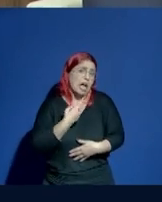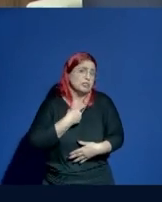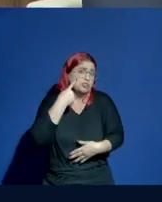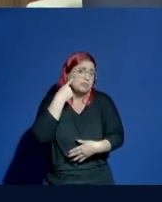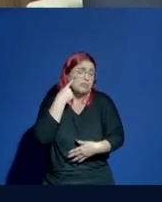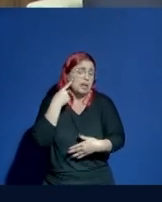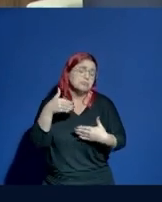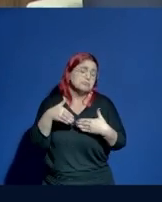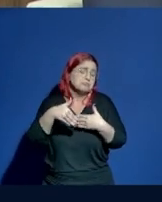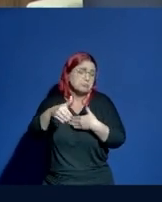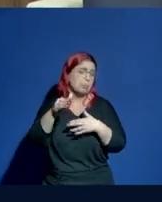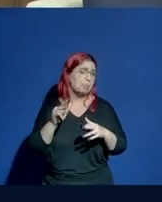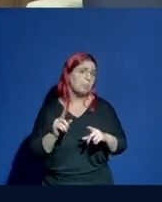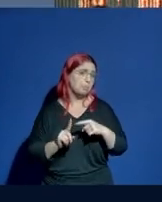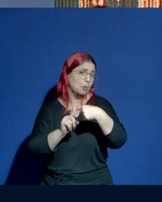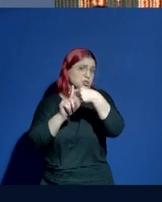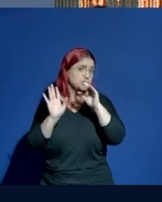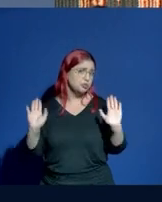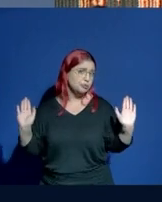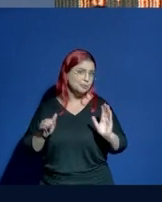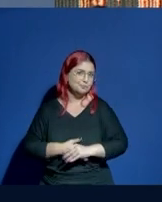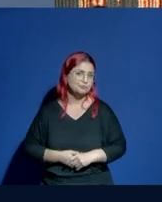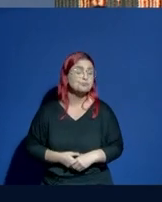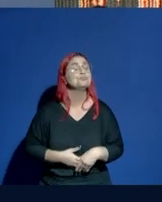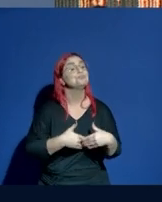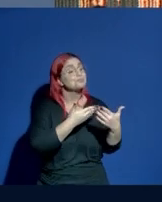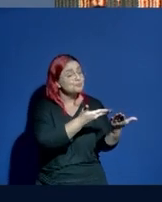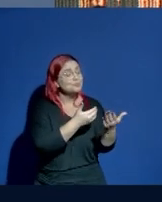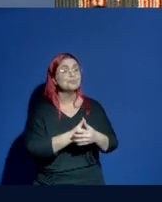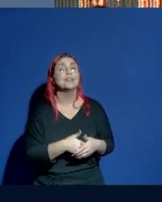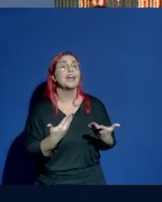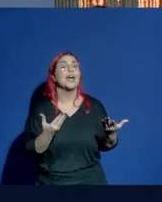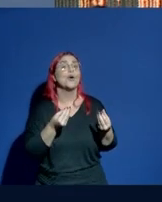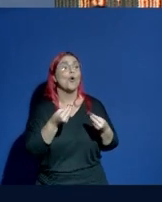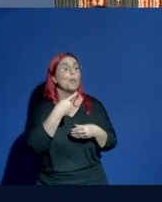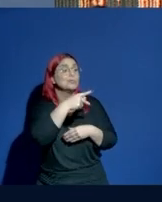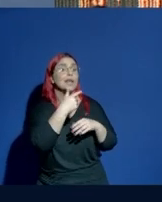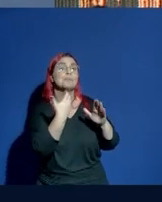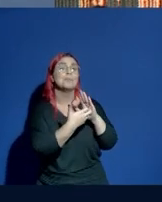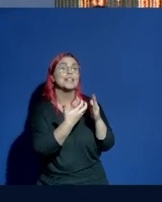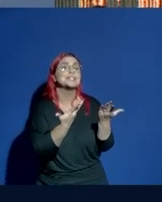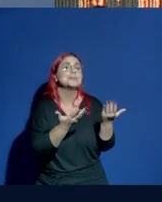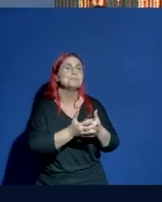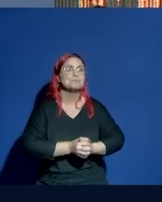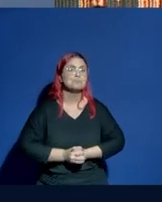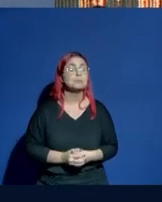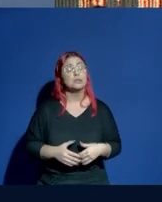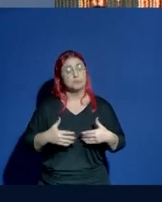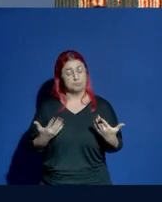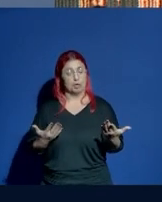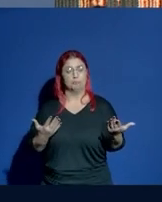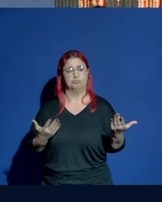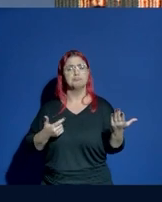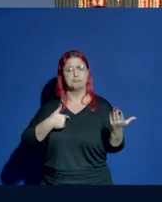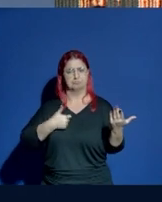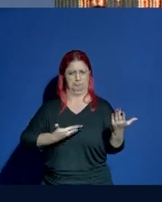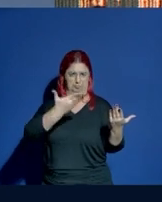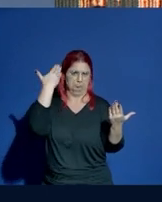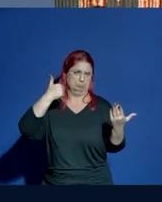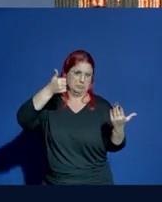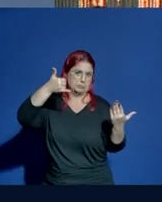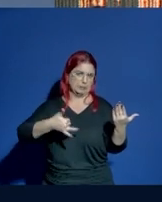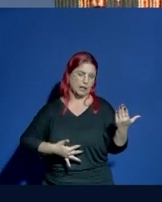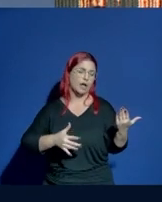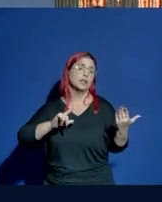o presente momento legal Denis conta pra gente como é que tá o termômetro lá na guruner bom na agrônomo é nós como eu disse anteriormente a gente